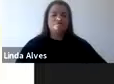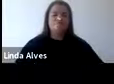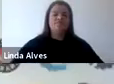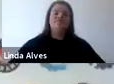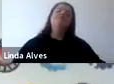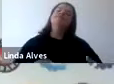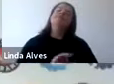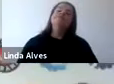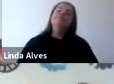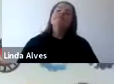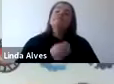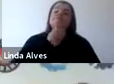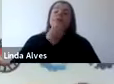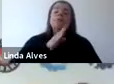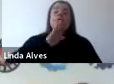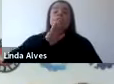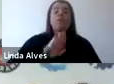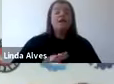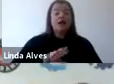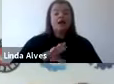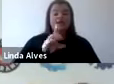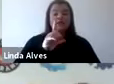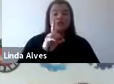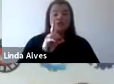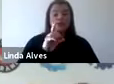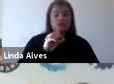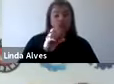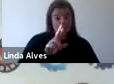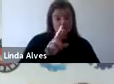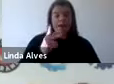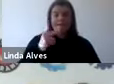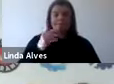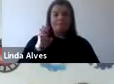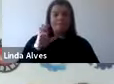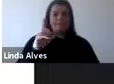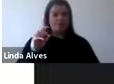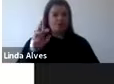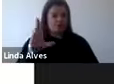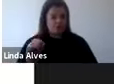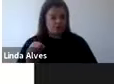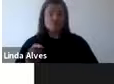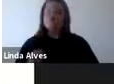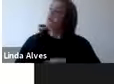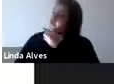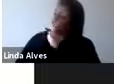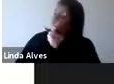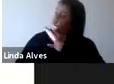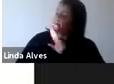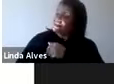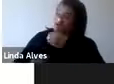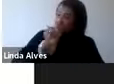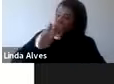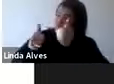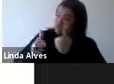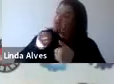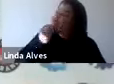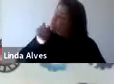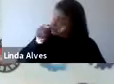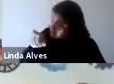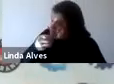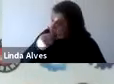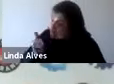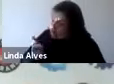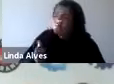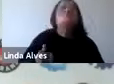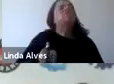Boa tarde, doutor Pedro Lapa. Como está o senhor? Tudo bem? Tudo bem, Gilson. E você, como vai? Boa tarde. Tudo certo